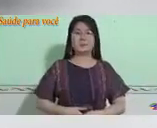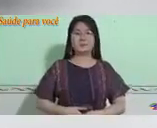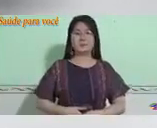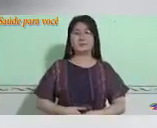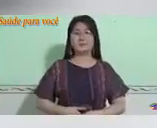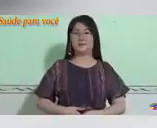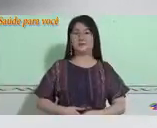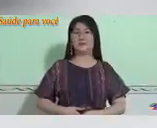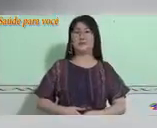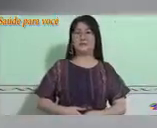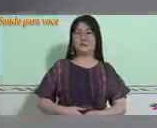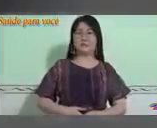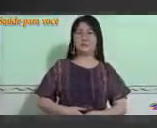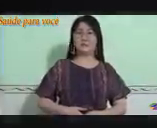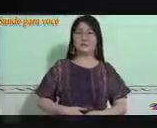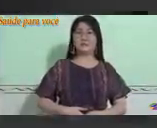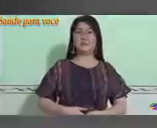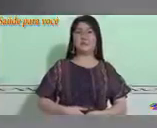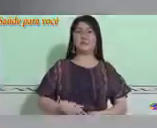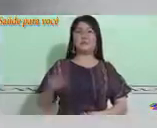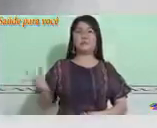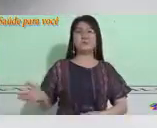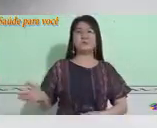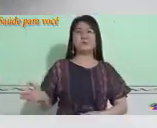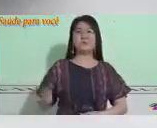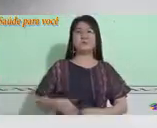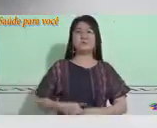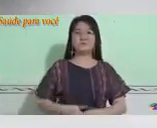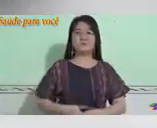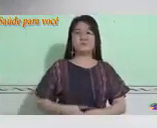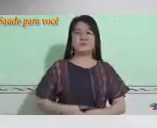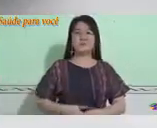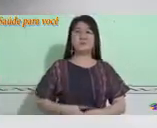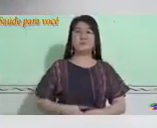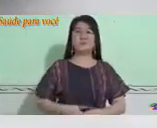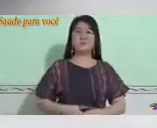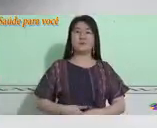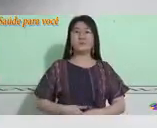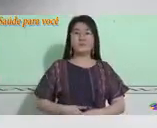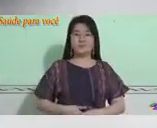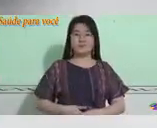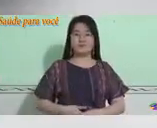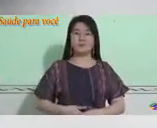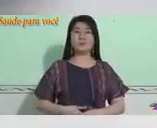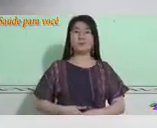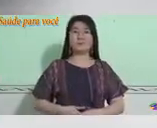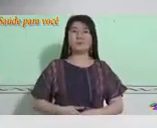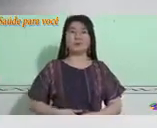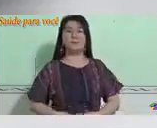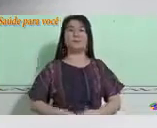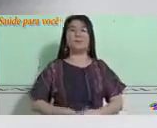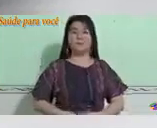oxfosfolípidos, fosfatidilcolina, esfingomielinas, as quais não só fazem parte da parte estrutural da